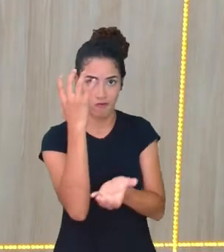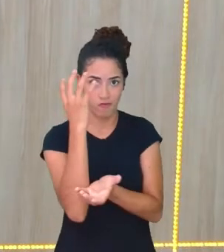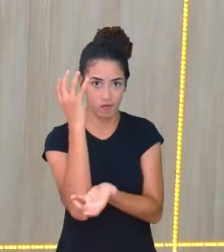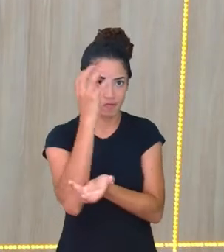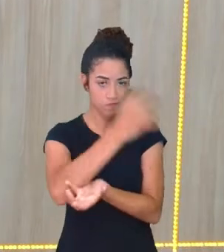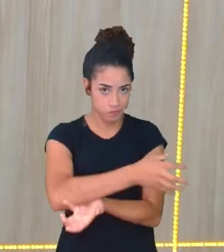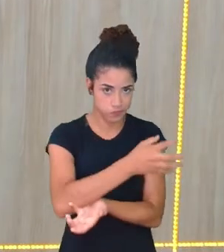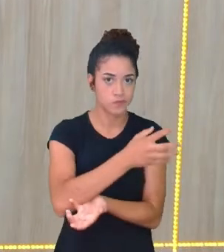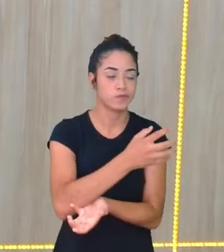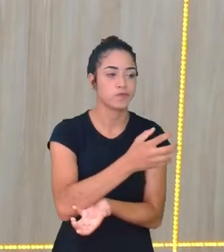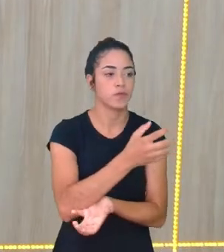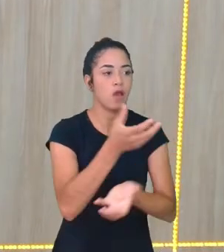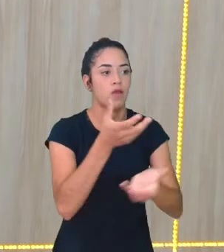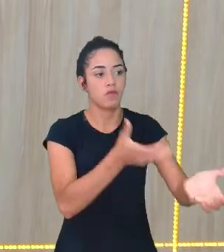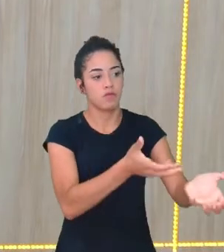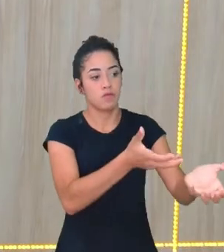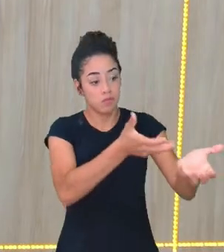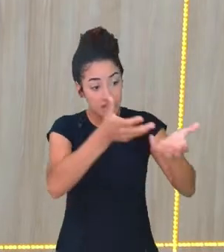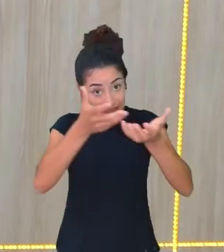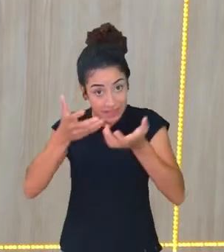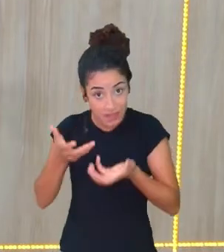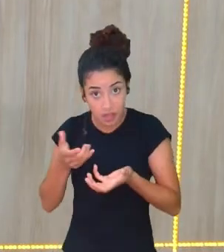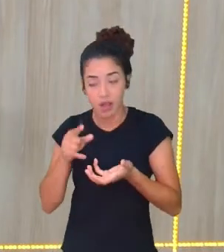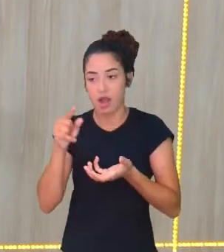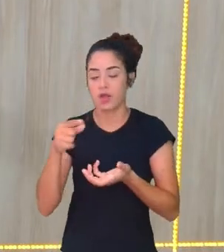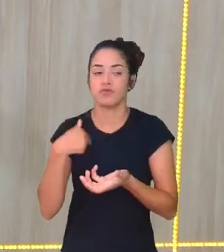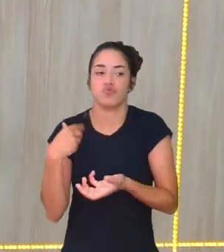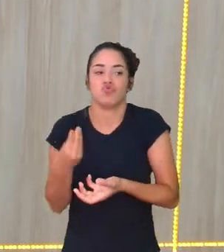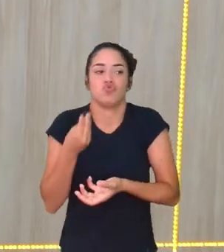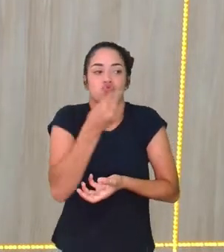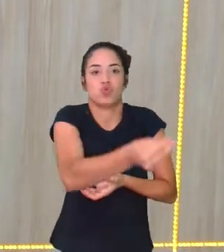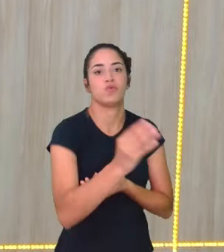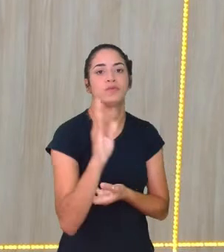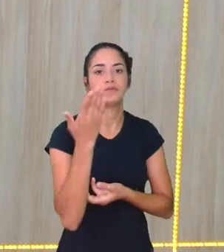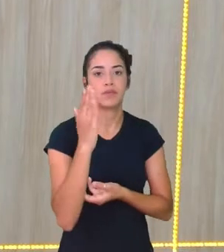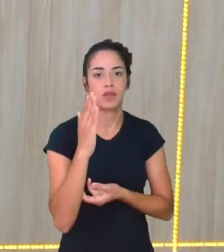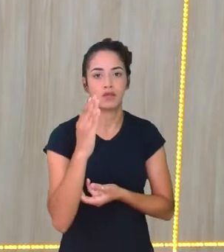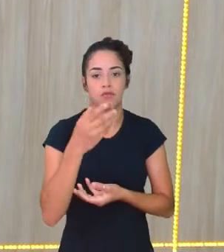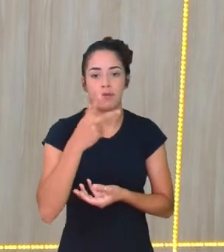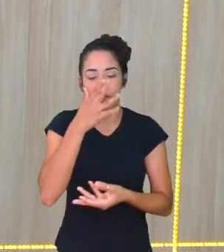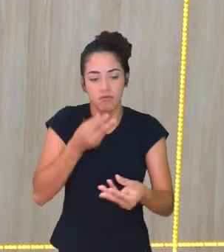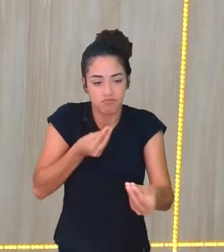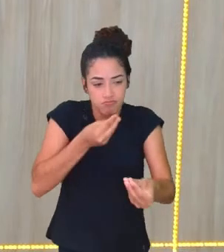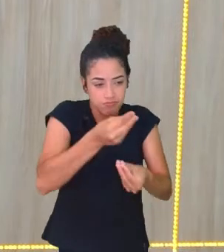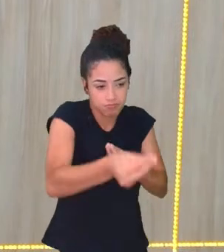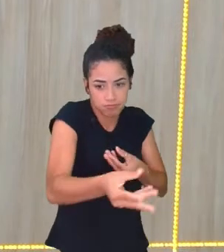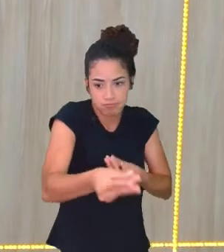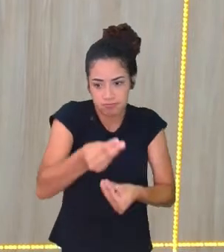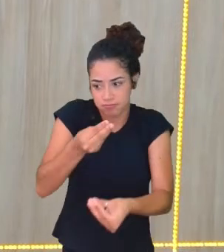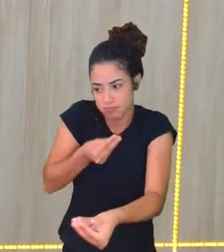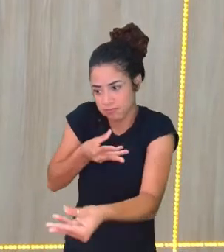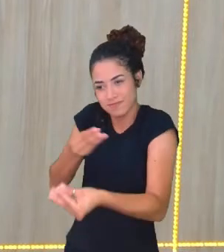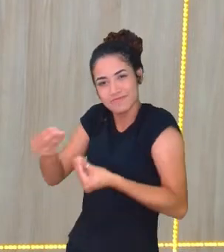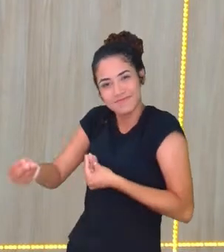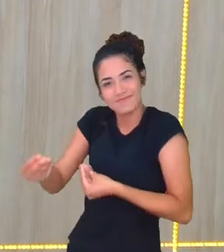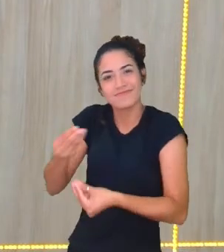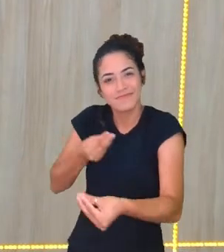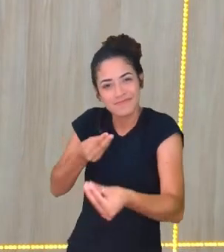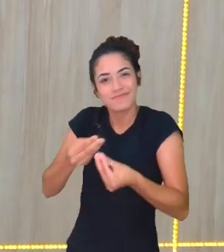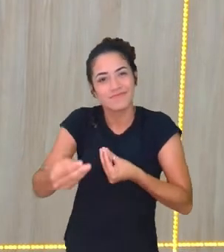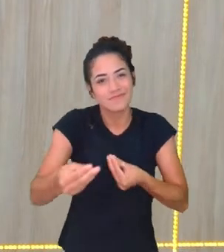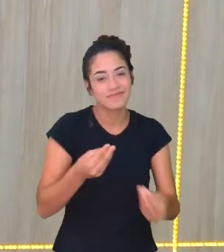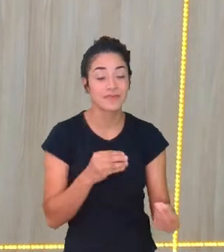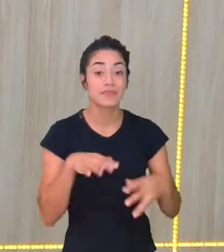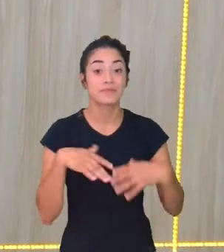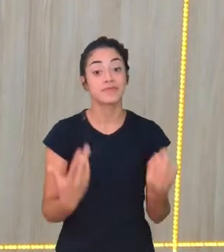daquela tá a madeira que eu te dou o espelho eles iam derrubaram trazia trocar pelo espelho né só que com a questão os